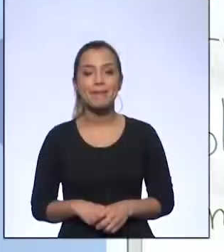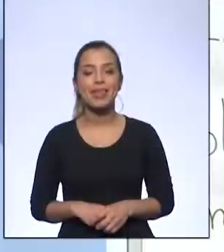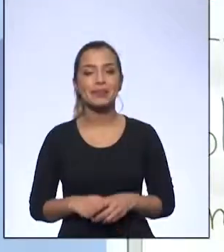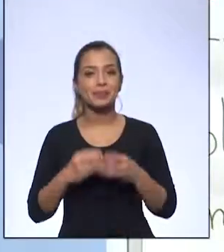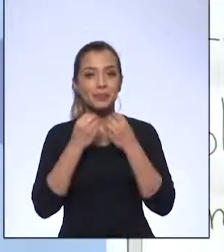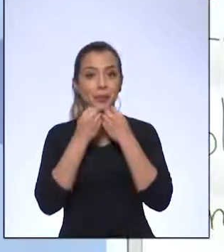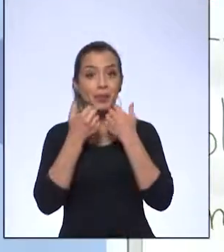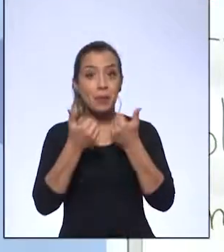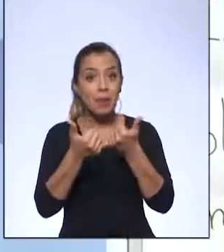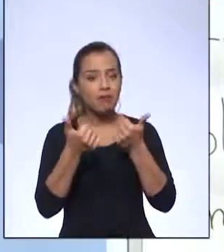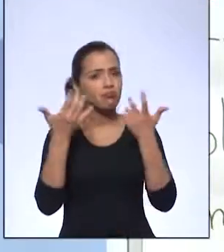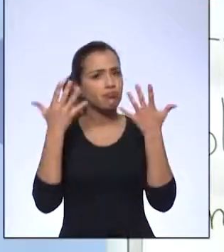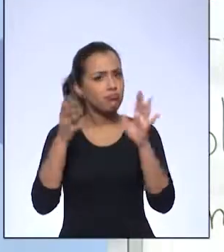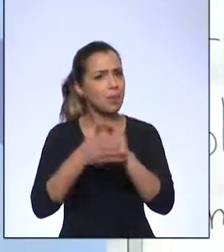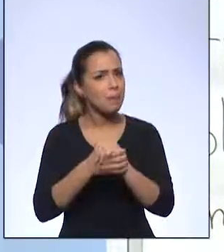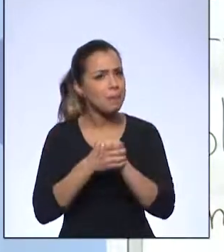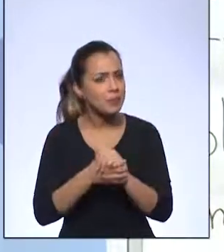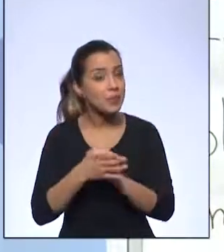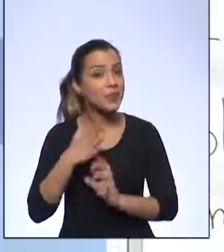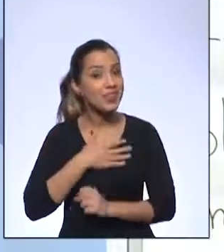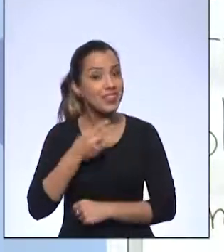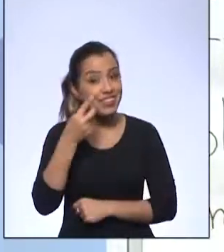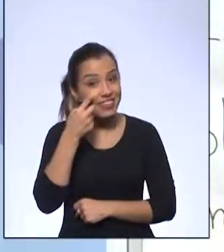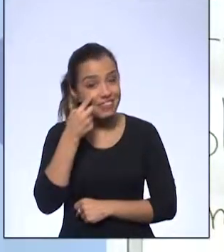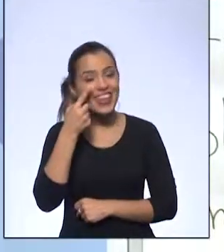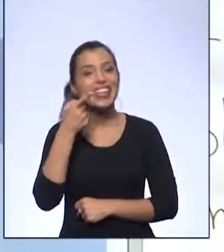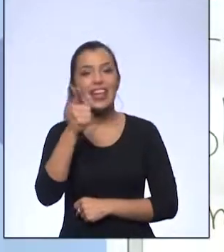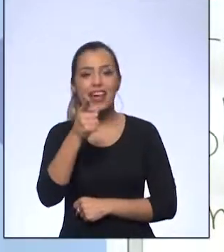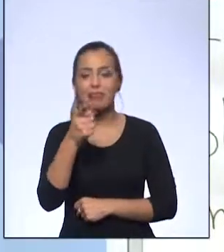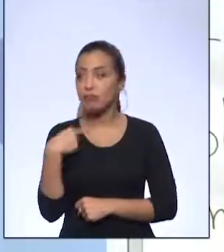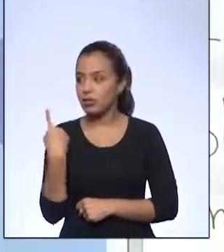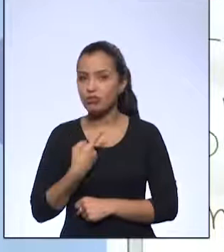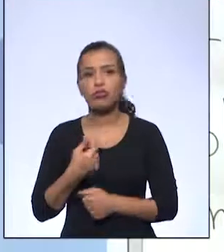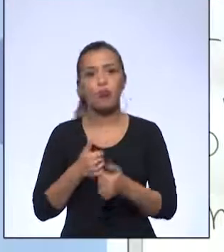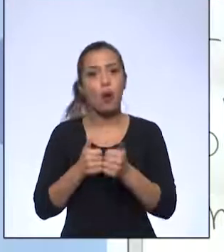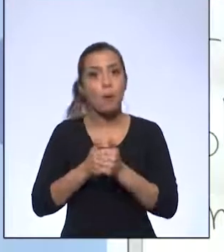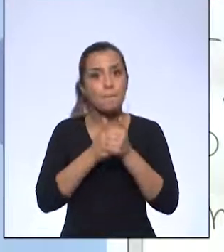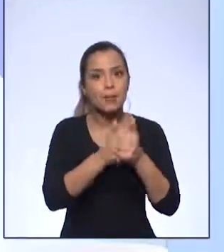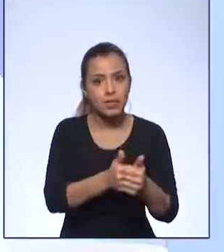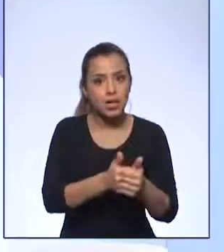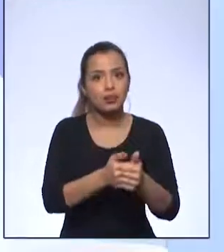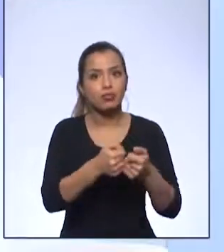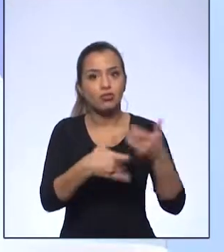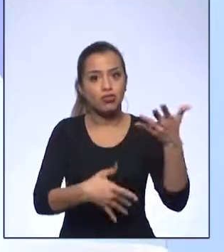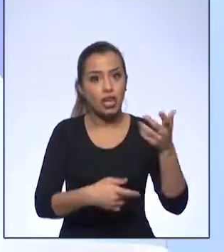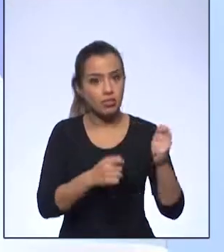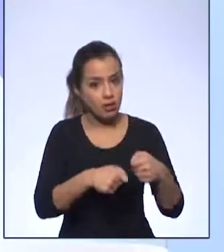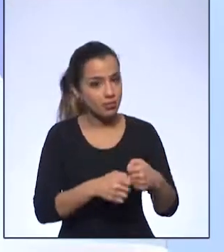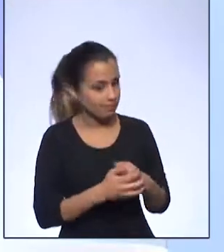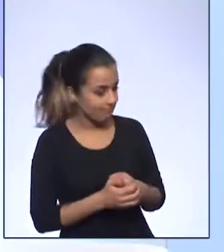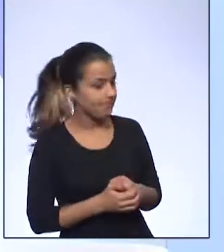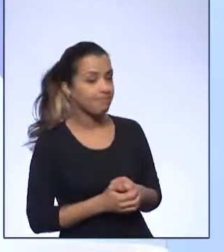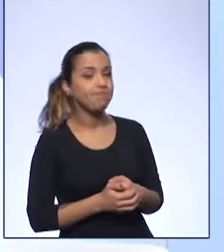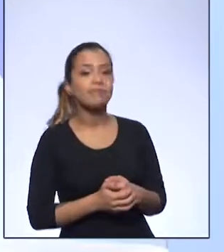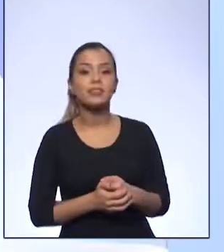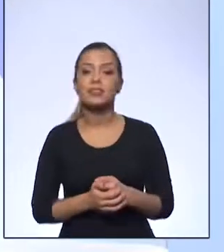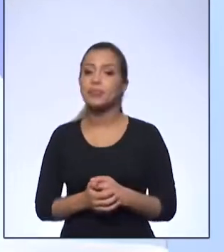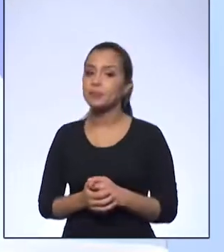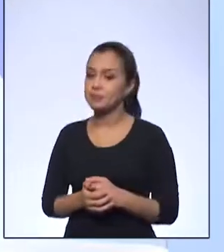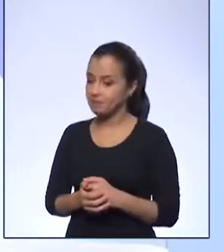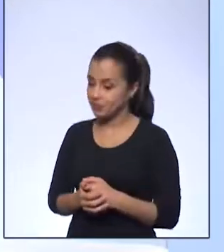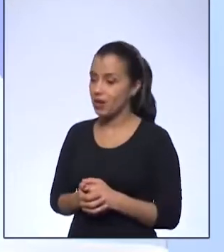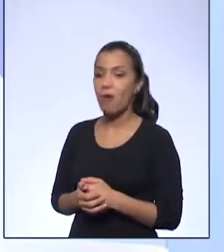bem, estão de parabéns aí, gostei de ver, a gente já estava acompanhando aí no chat. Professora Antônia, pode falar algumas respostas para a gente, por Sim, favor? o Jailson